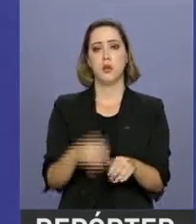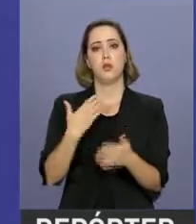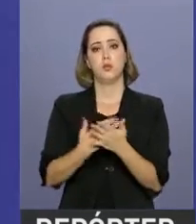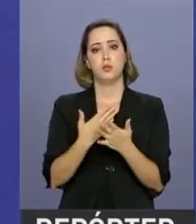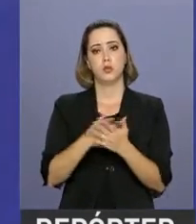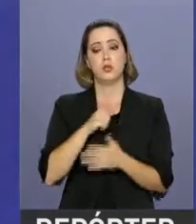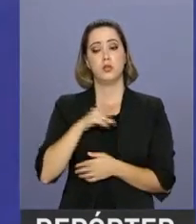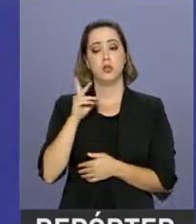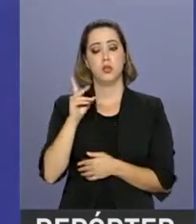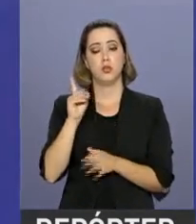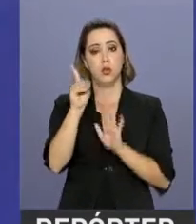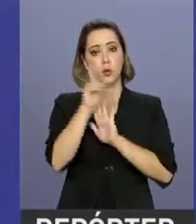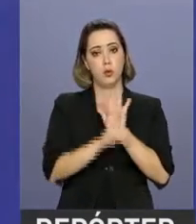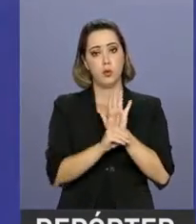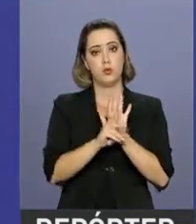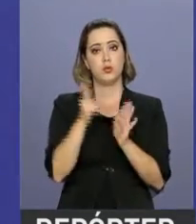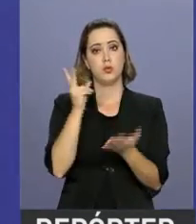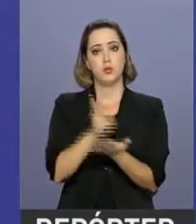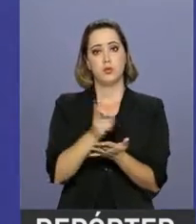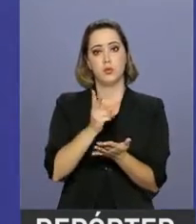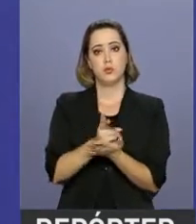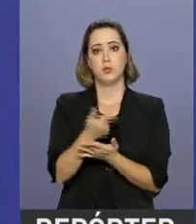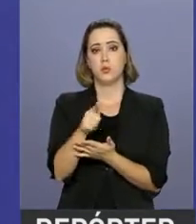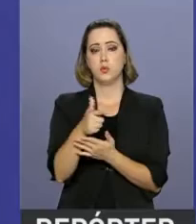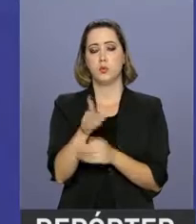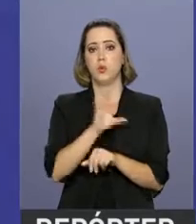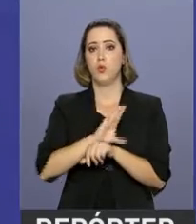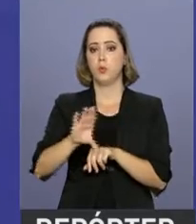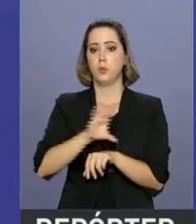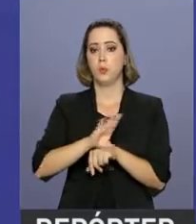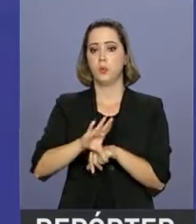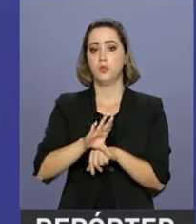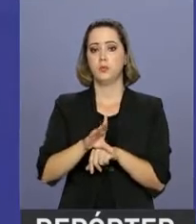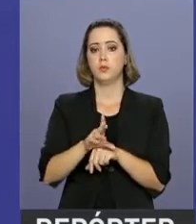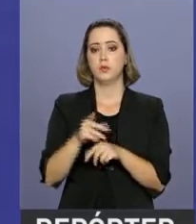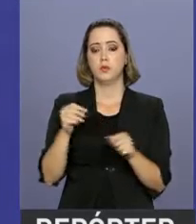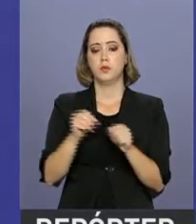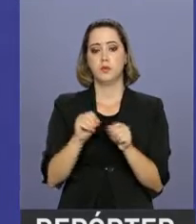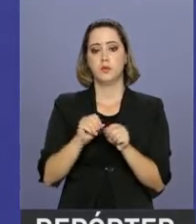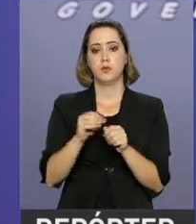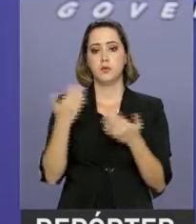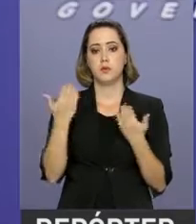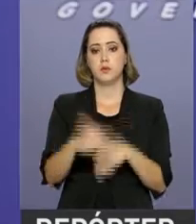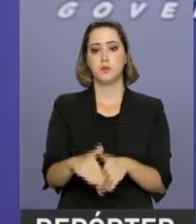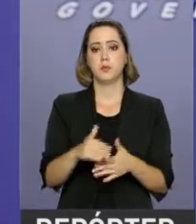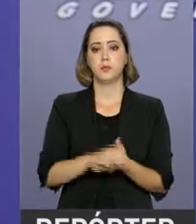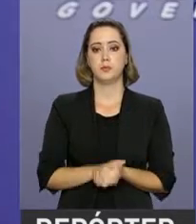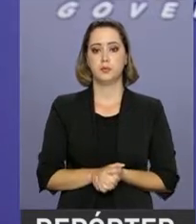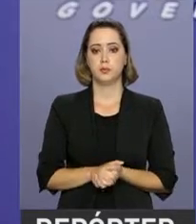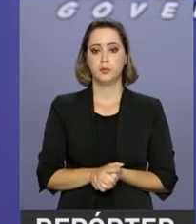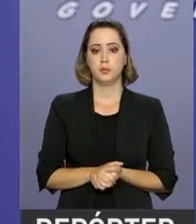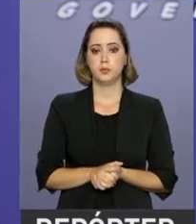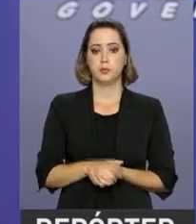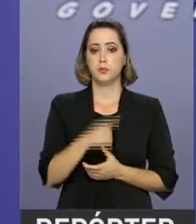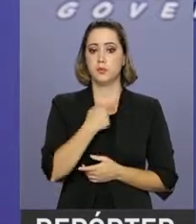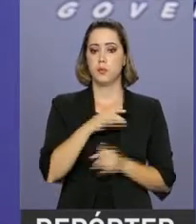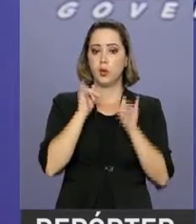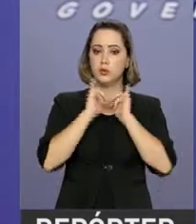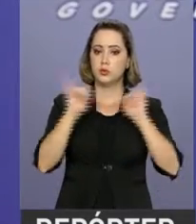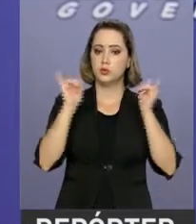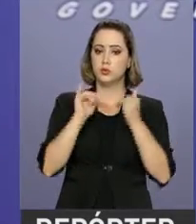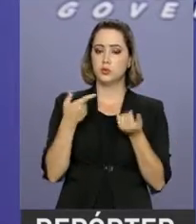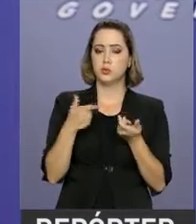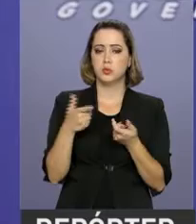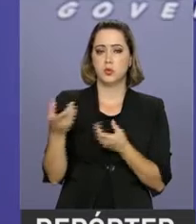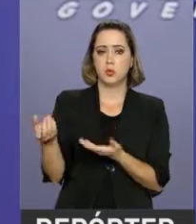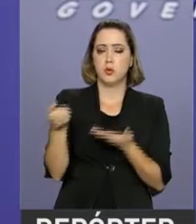o direito, mesmo não ter frequentado nenhum curso, realizar exames. A divulgação do resultado não vai mais